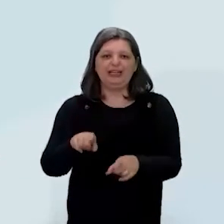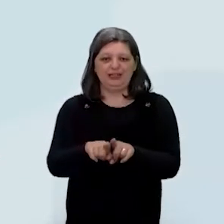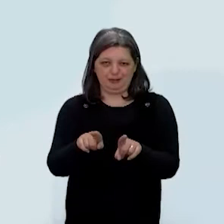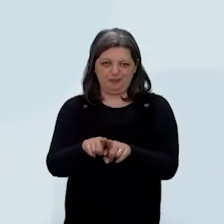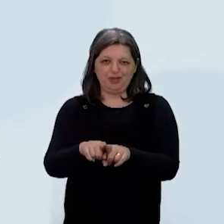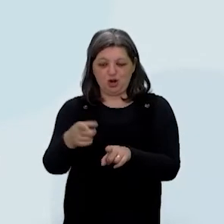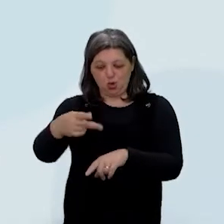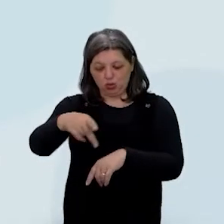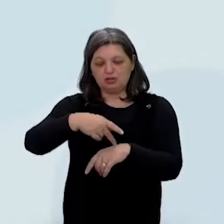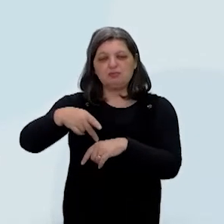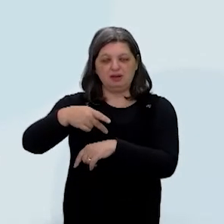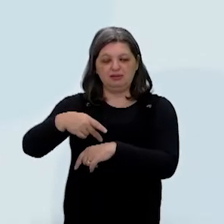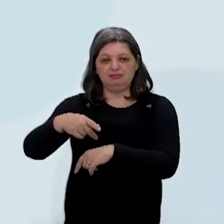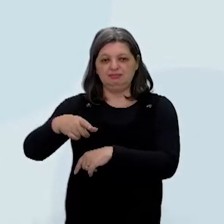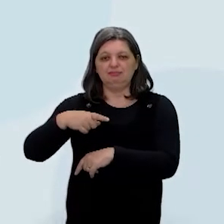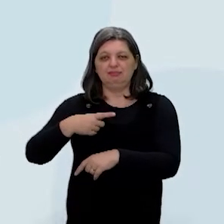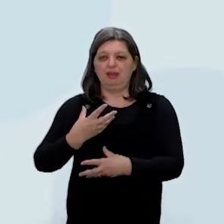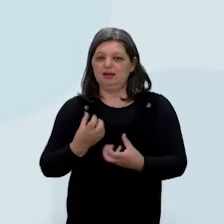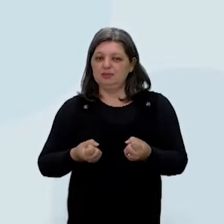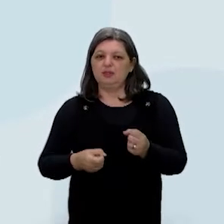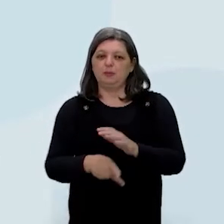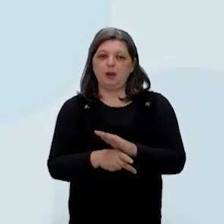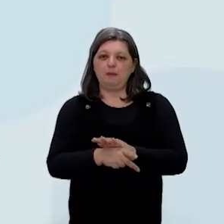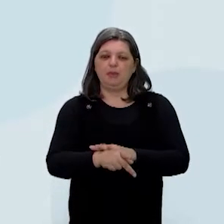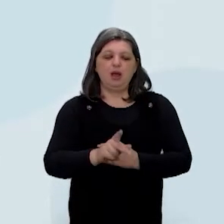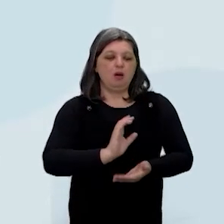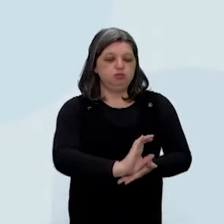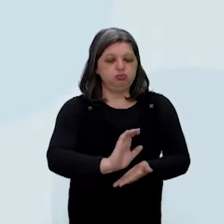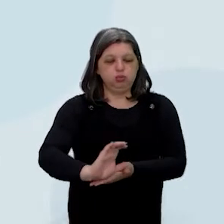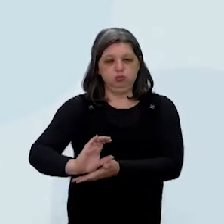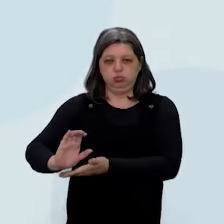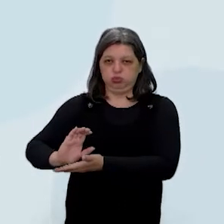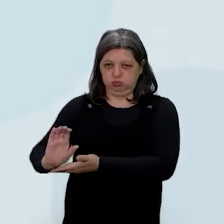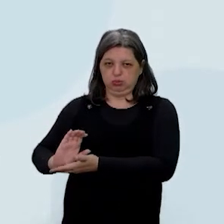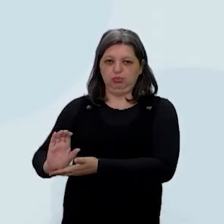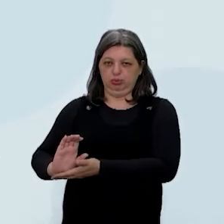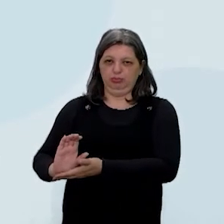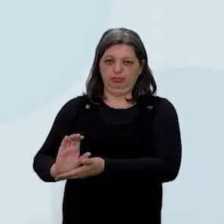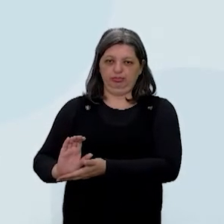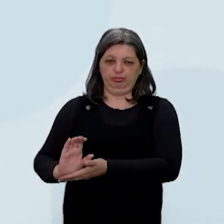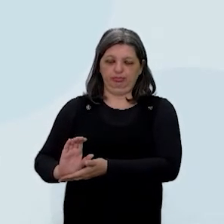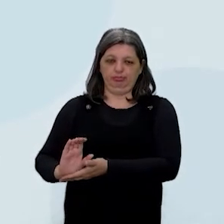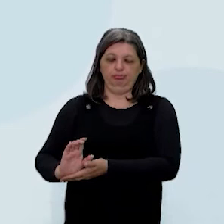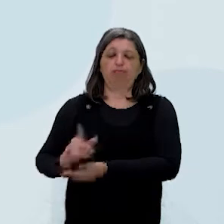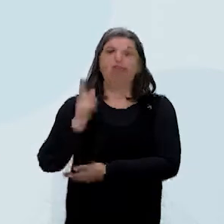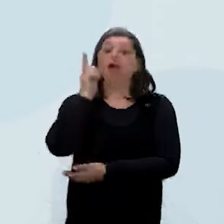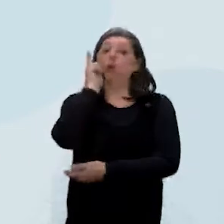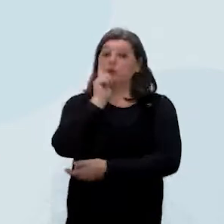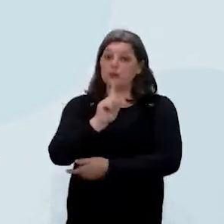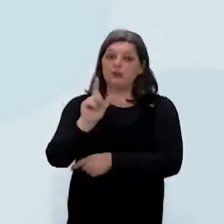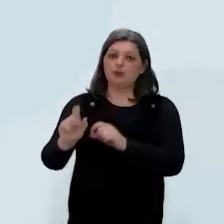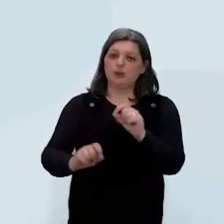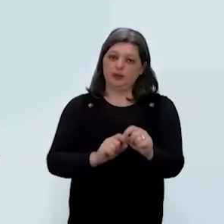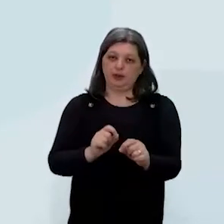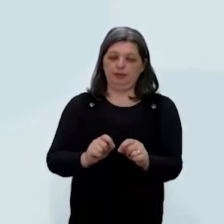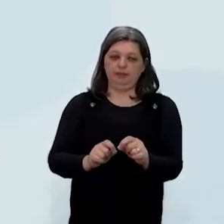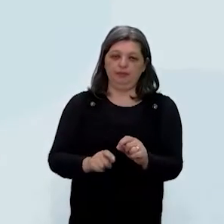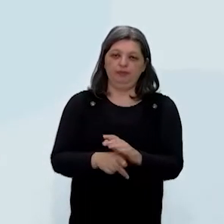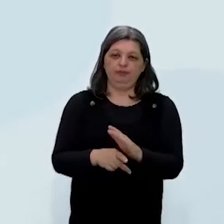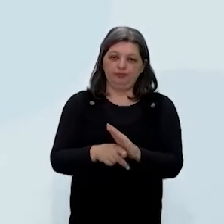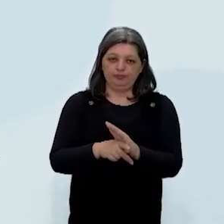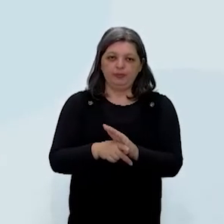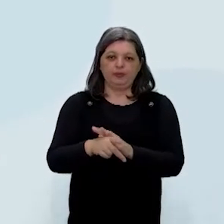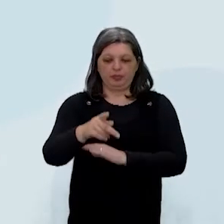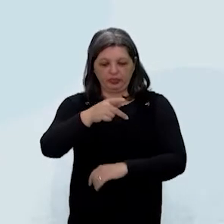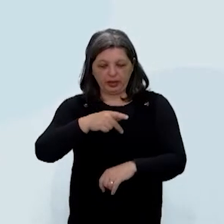foram recebendo ajudas aí pontuais, mas suficiente para conquistar, né, para levar esses países